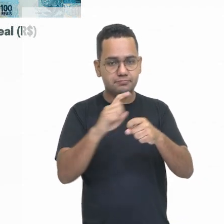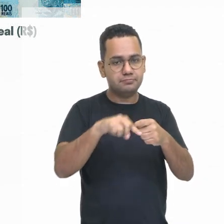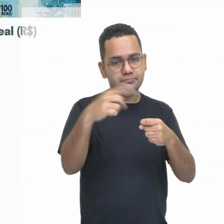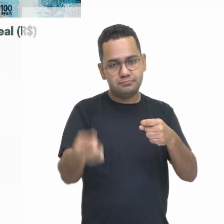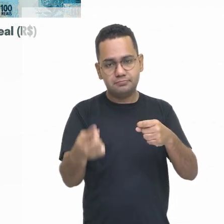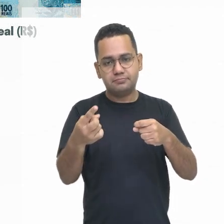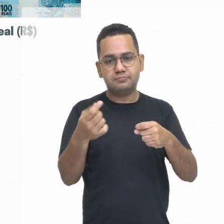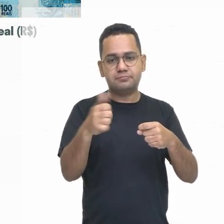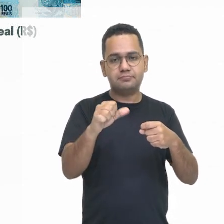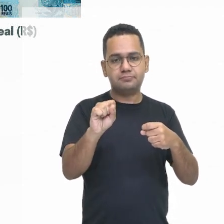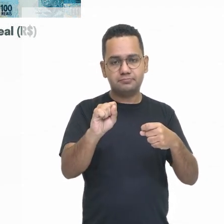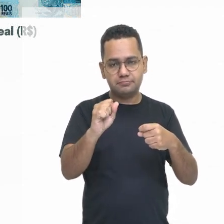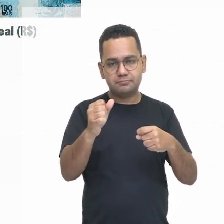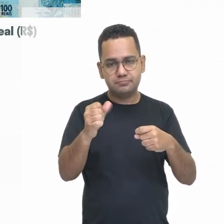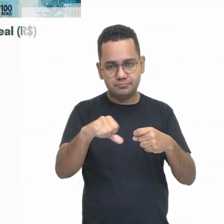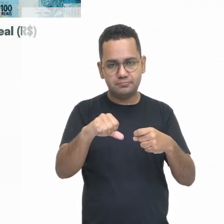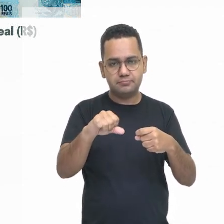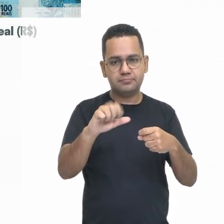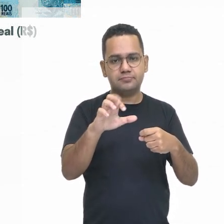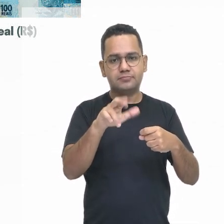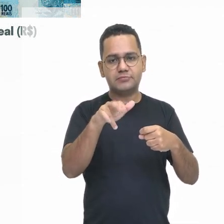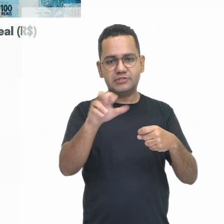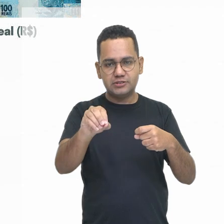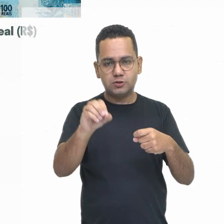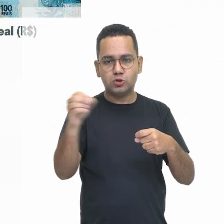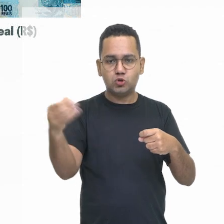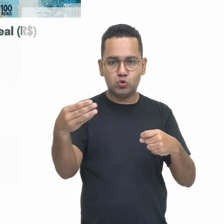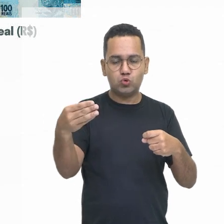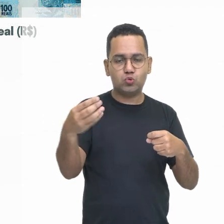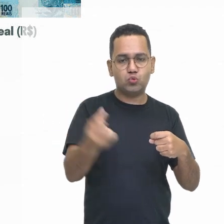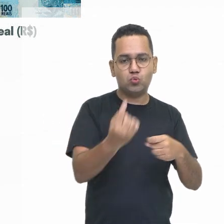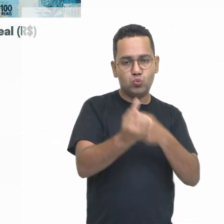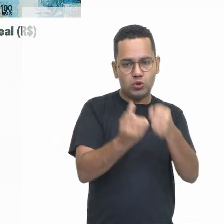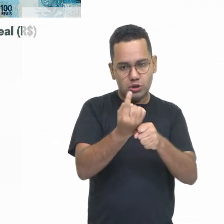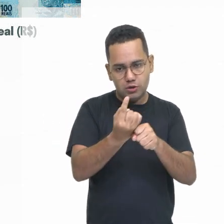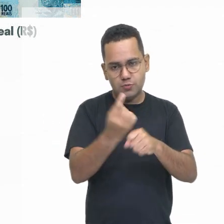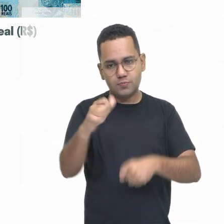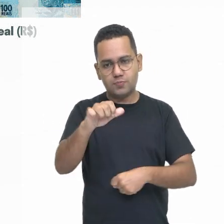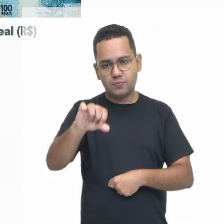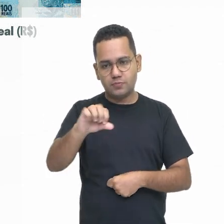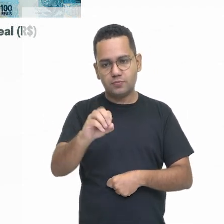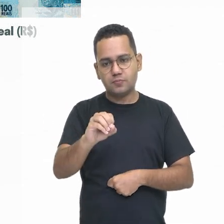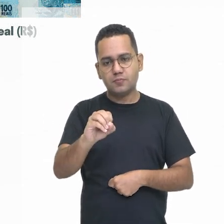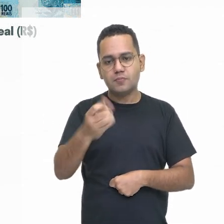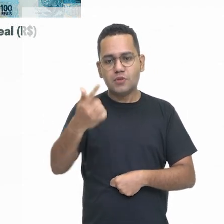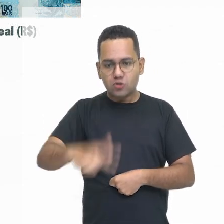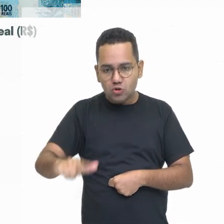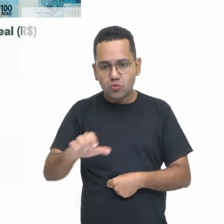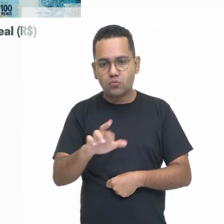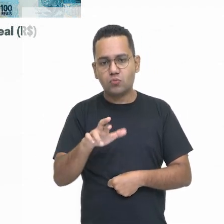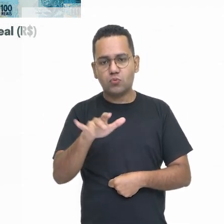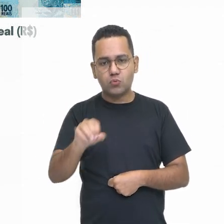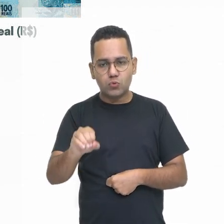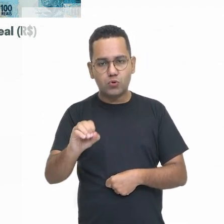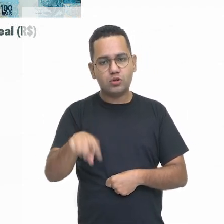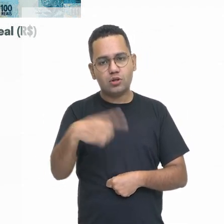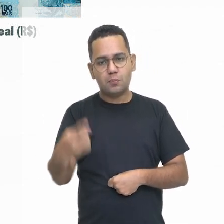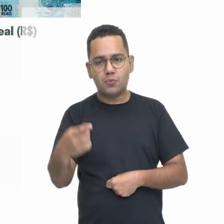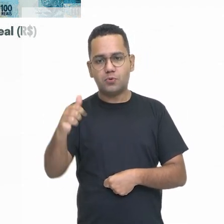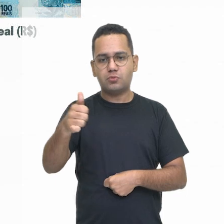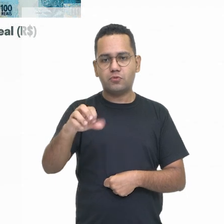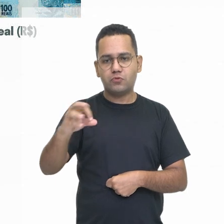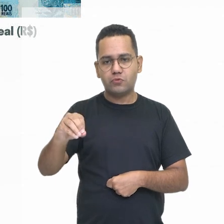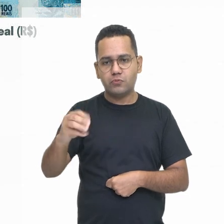Cruzado Novo, depois novamente Cruzeiro, depois Cruzeiro Real, até,